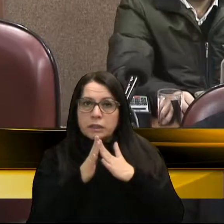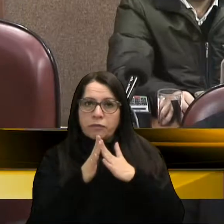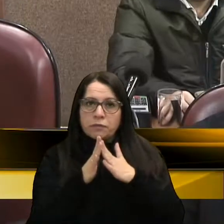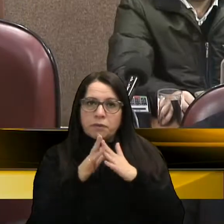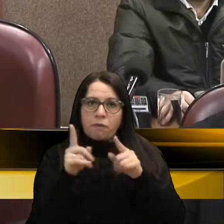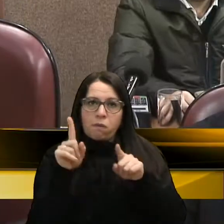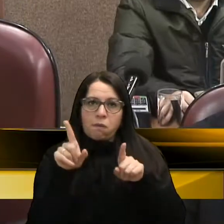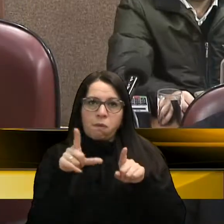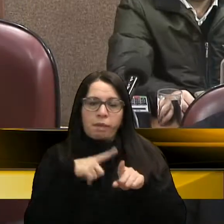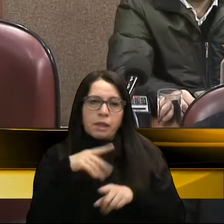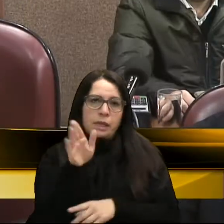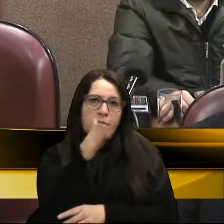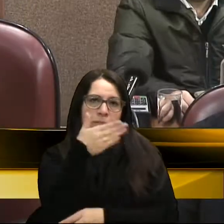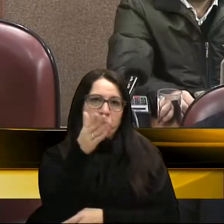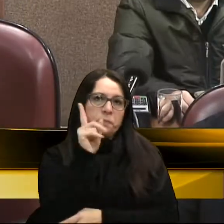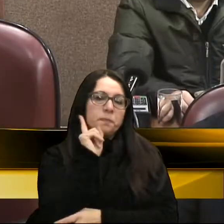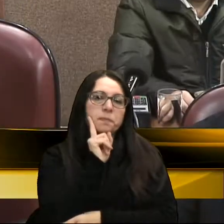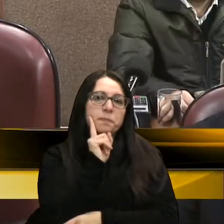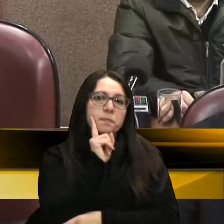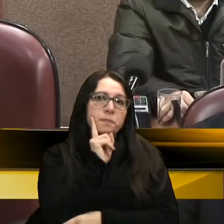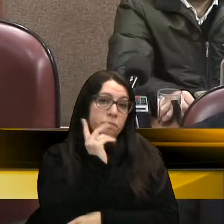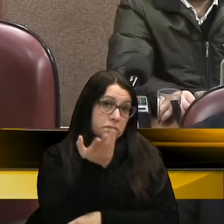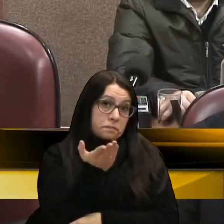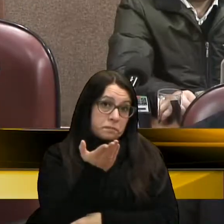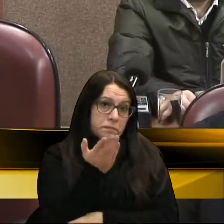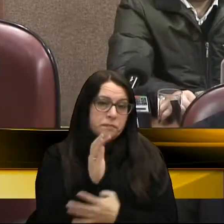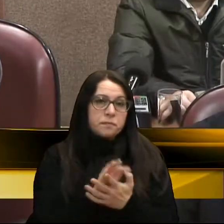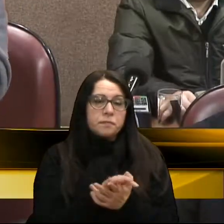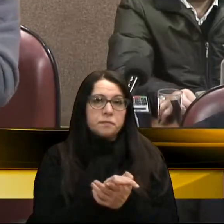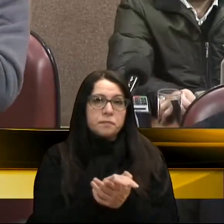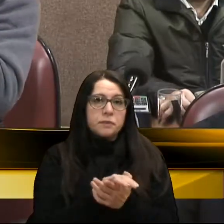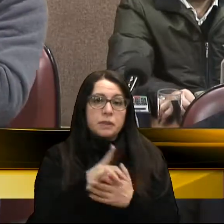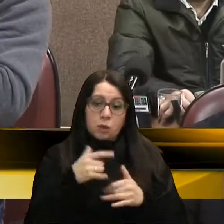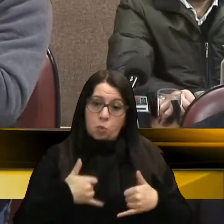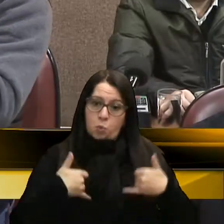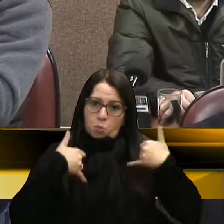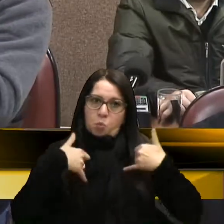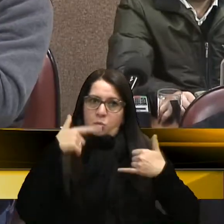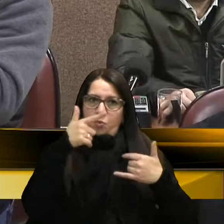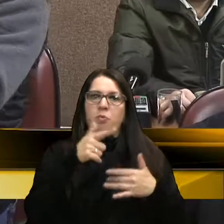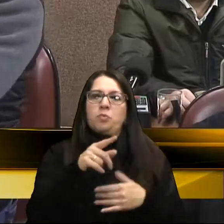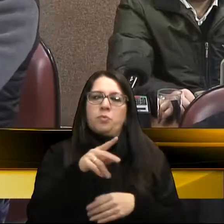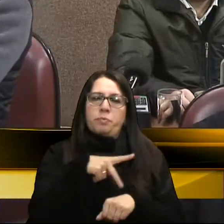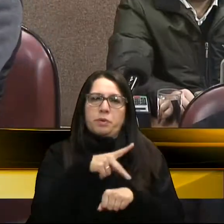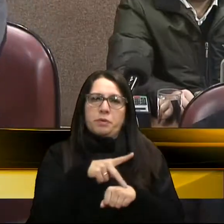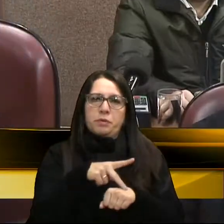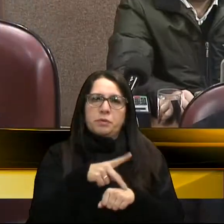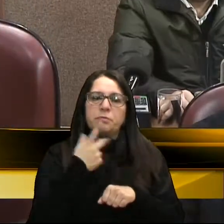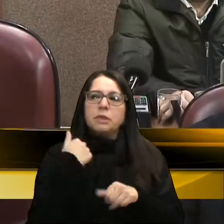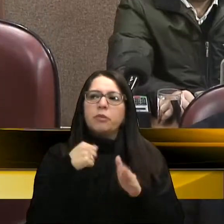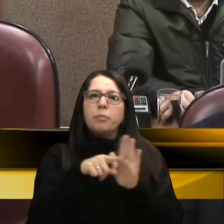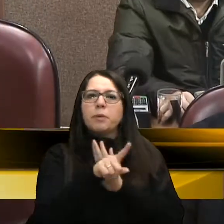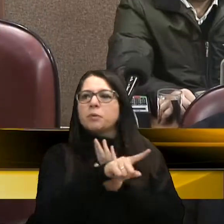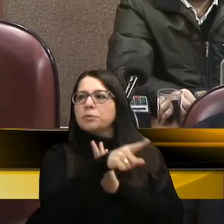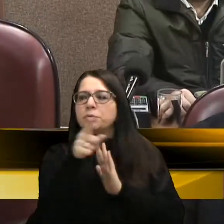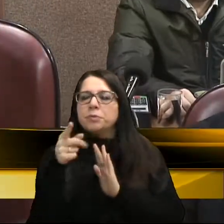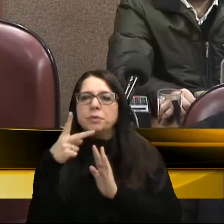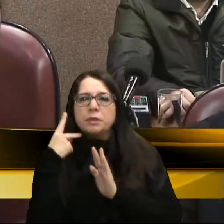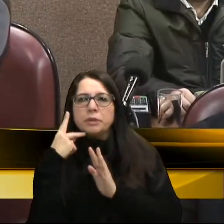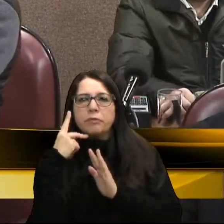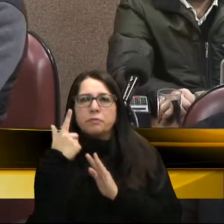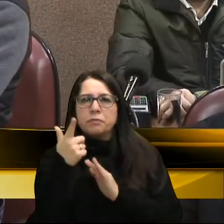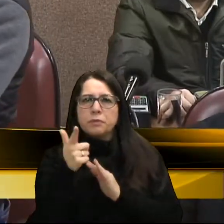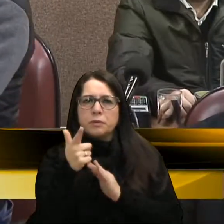tem a bandeira dos Estados Unidos. Eles têm orgulho. Mas eu pergunto para os nobres pares, não